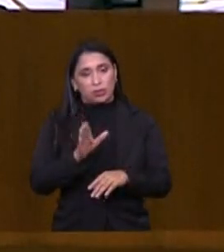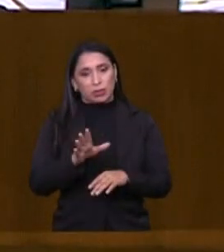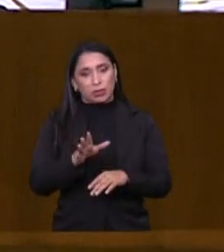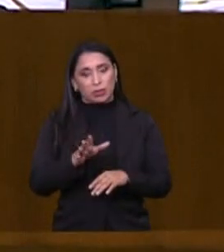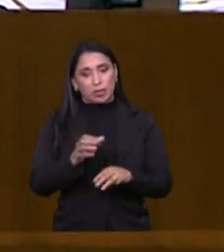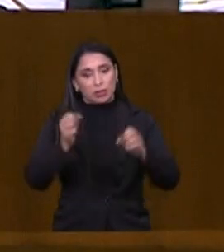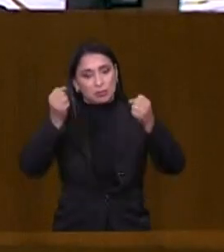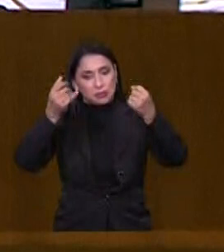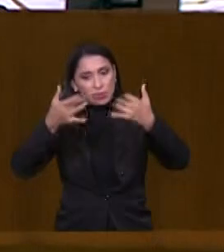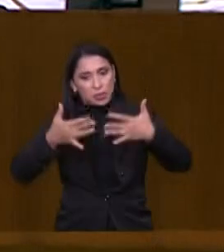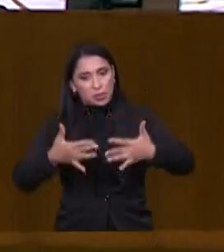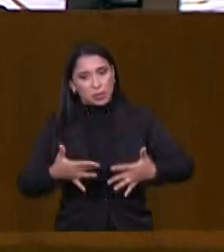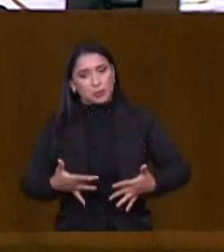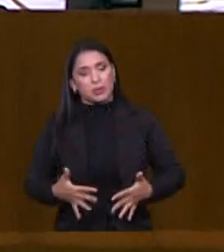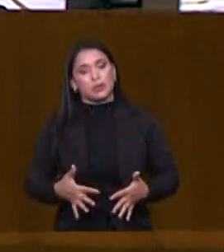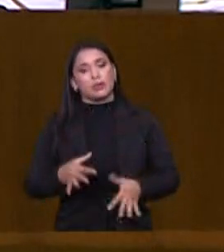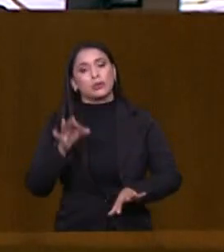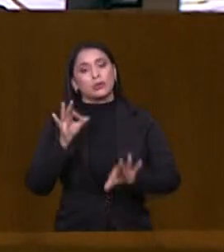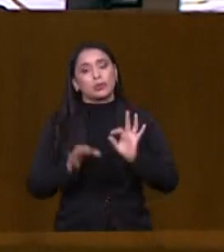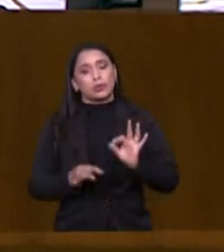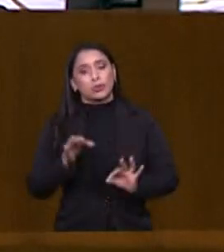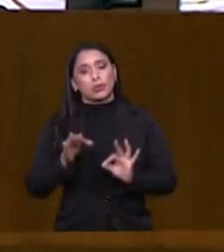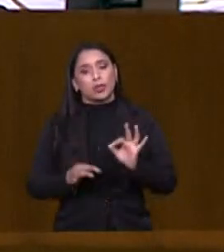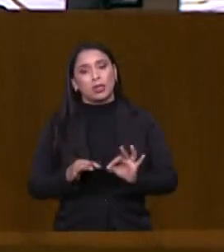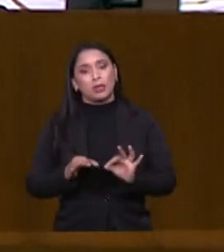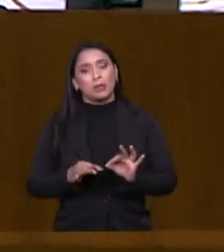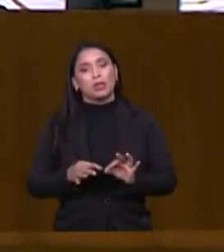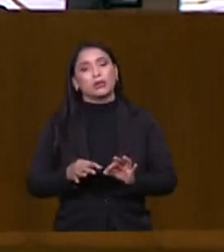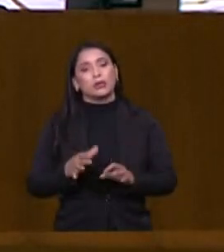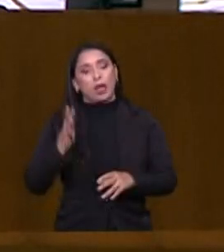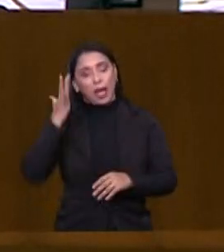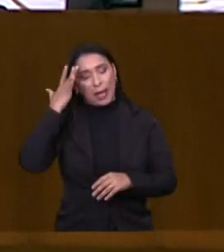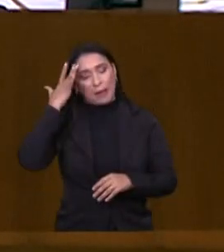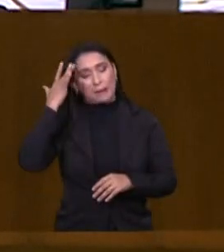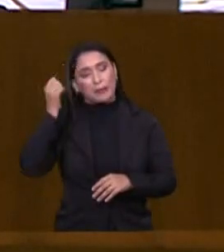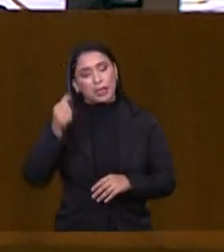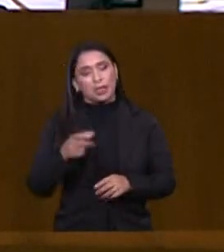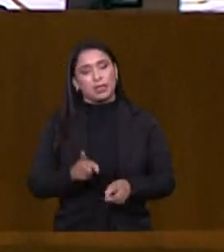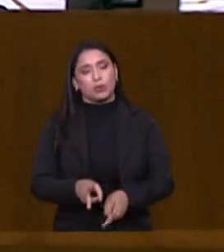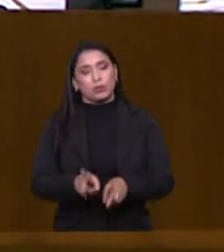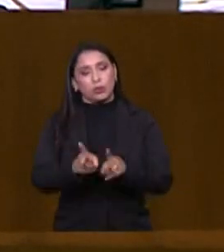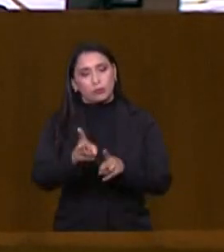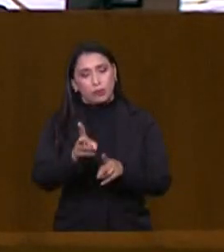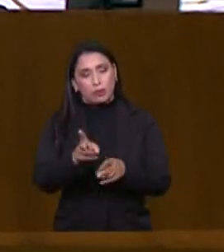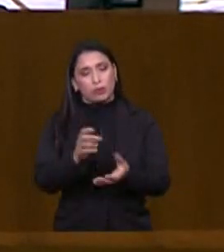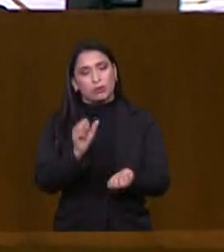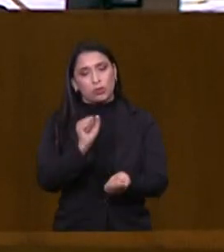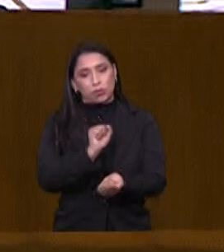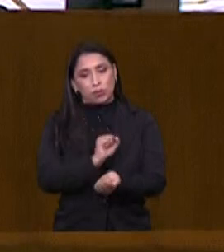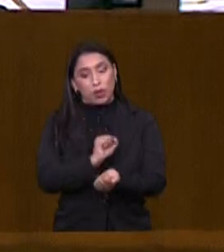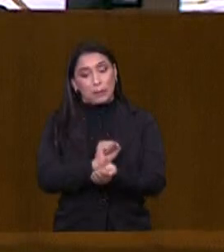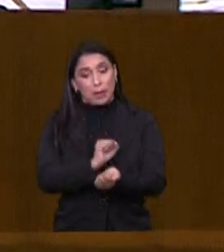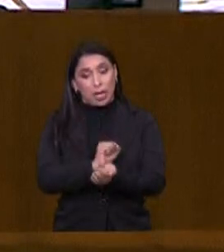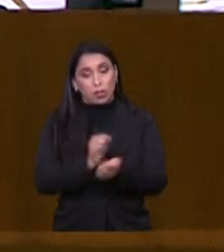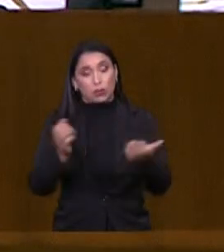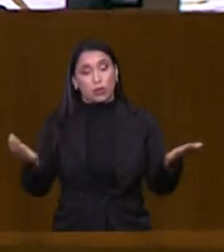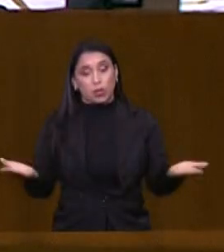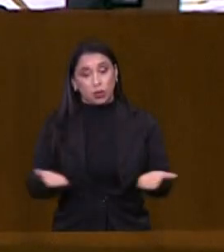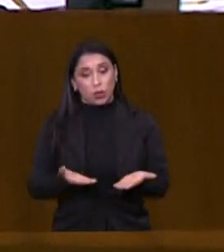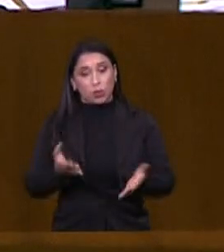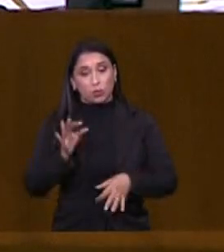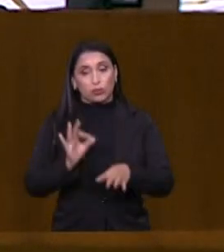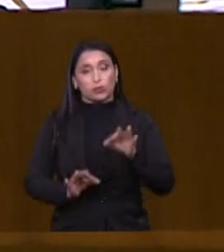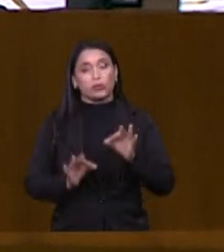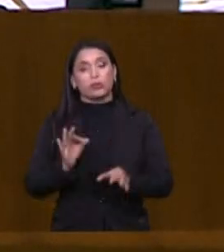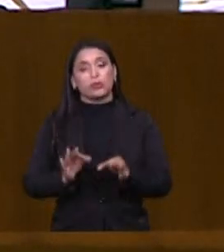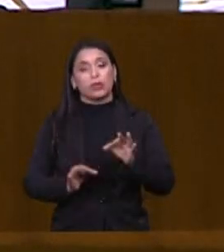ao longo da sessão. E ato contínuo, a sessão foi suspensa, o julgamento foi